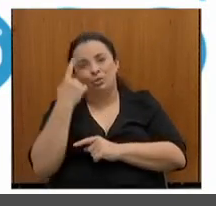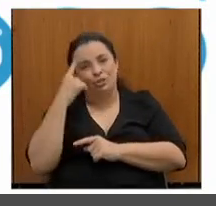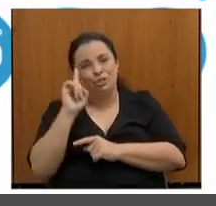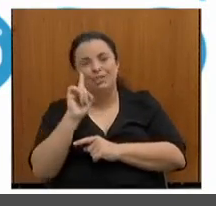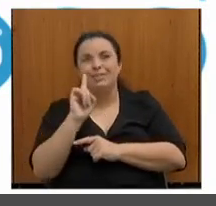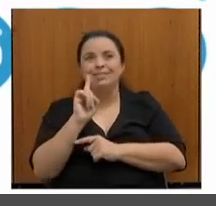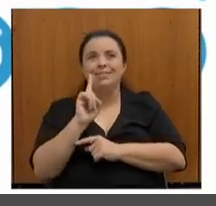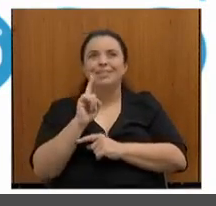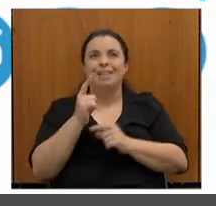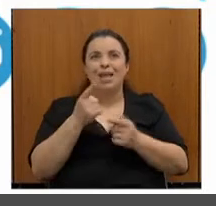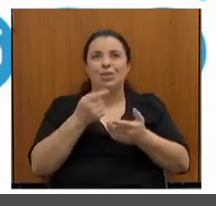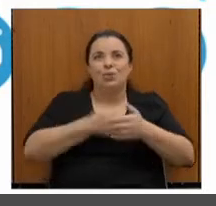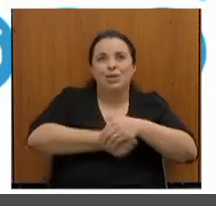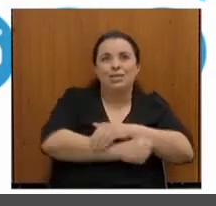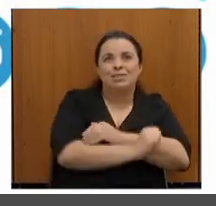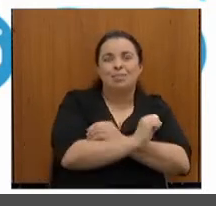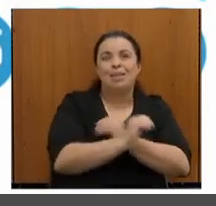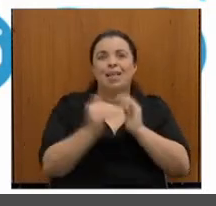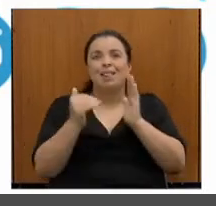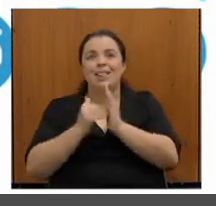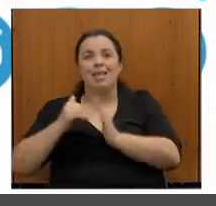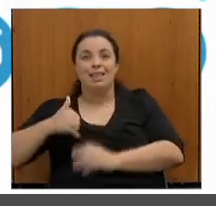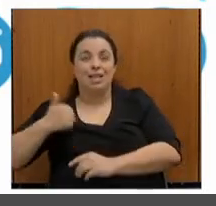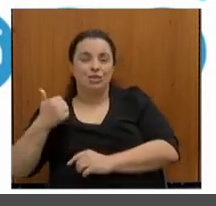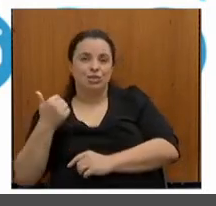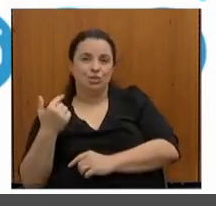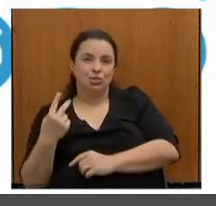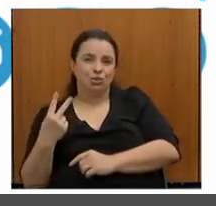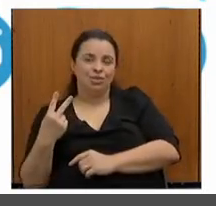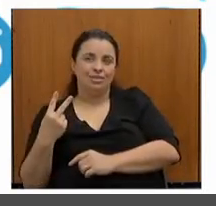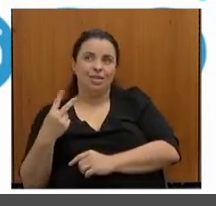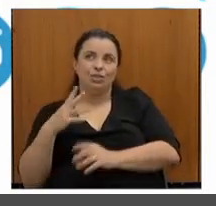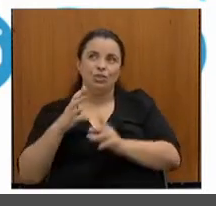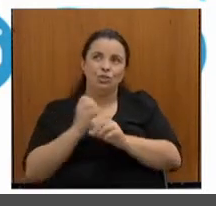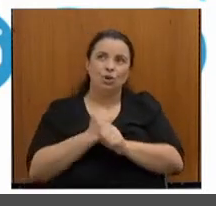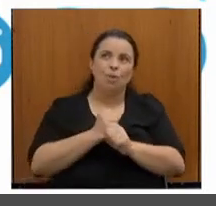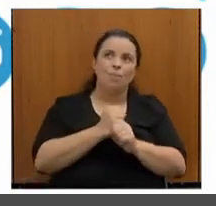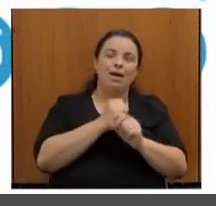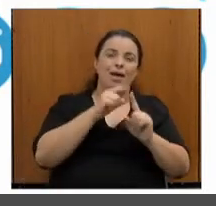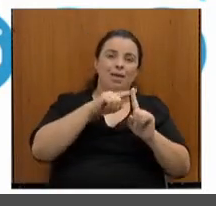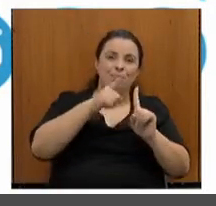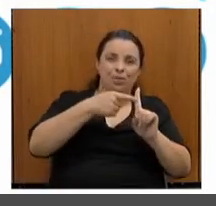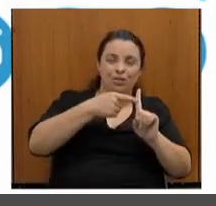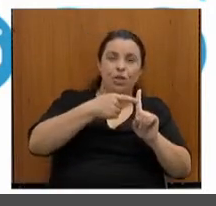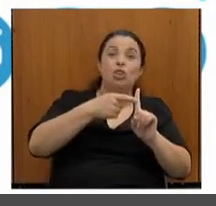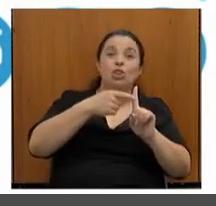muito interessante, porque são os 9 meses de gestação, os 270 dias, mais